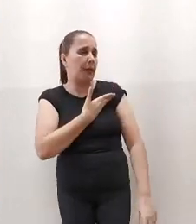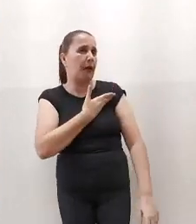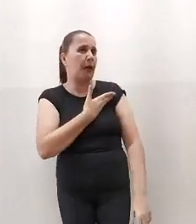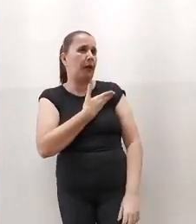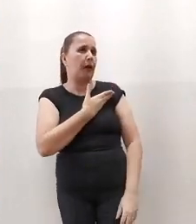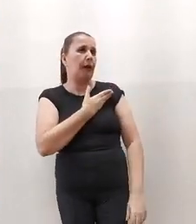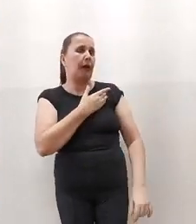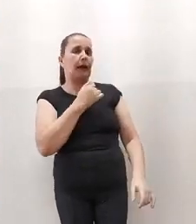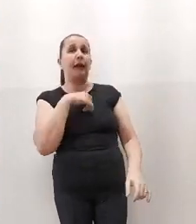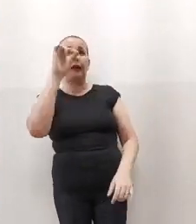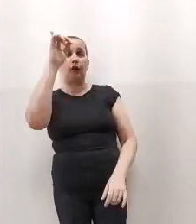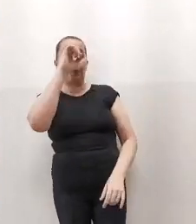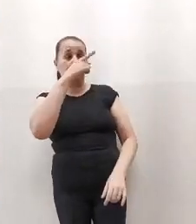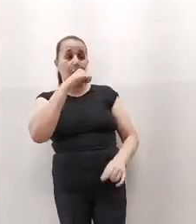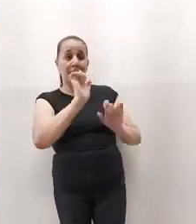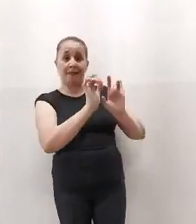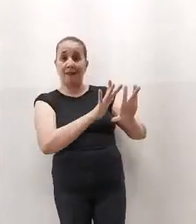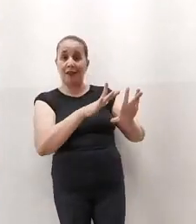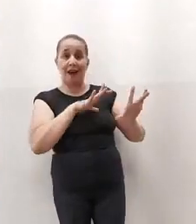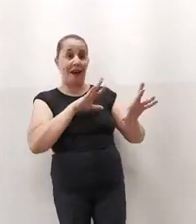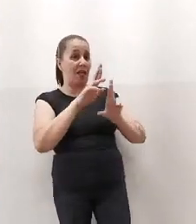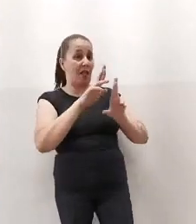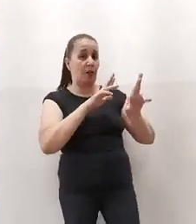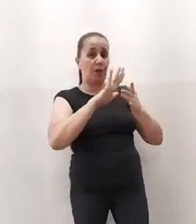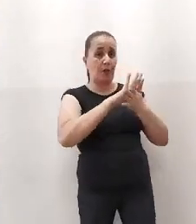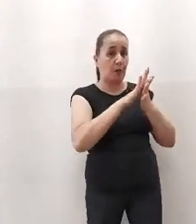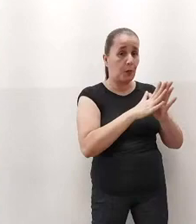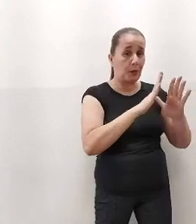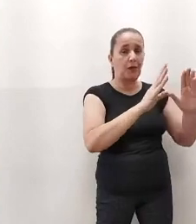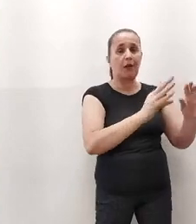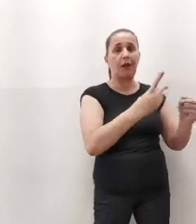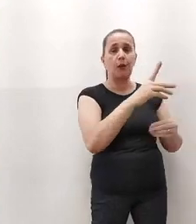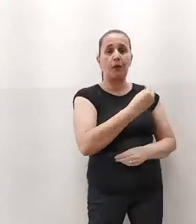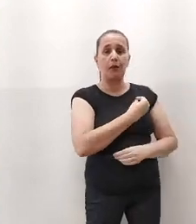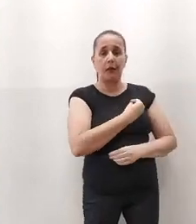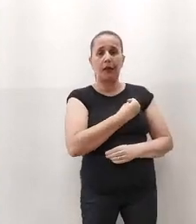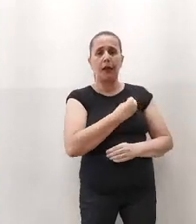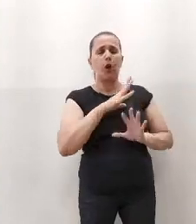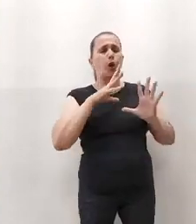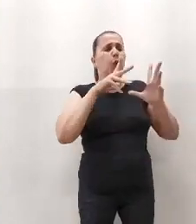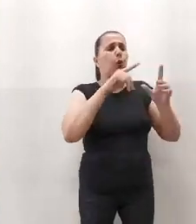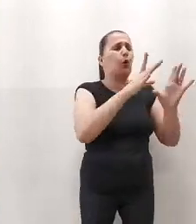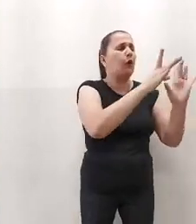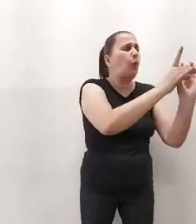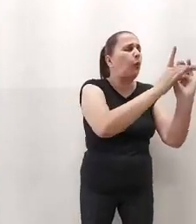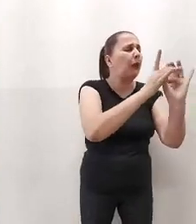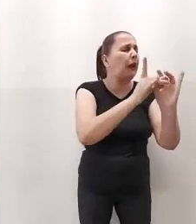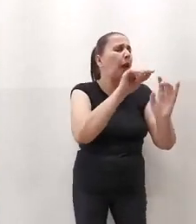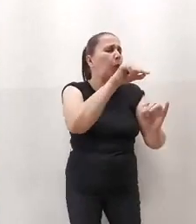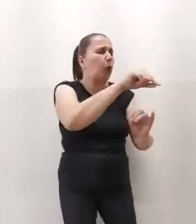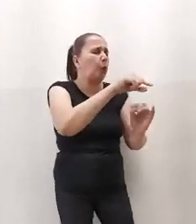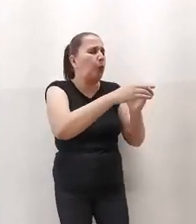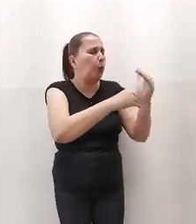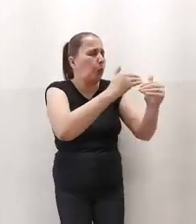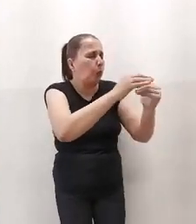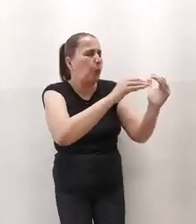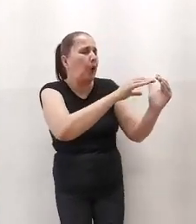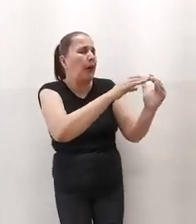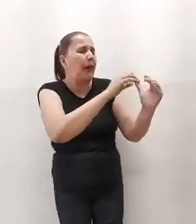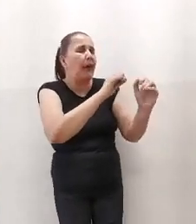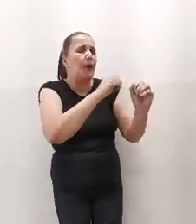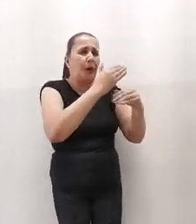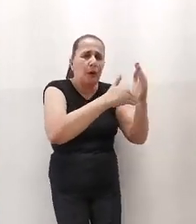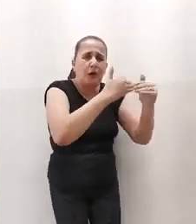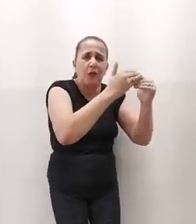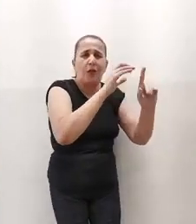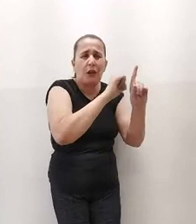que Deus já mandou você largar, pode ser relacionamentos que estão destruindo a sua vida, é todo esse comportamento, toda essa construção social